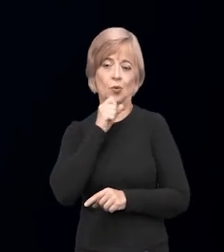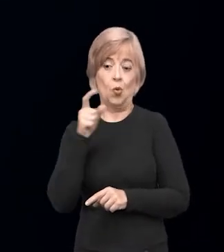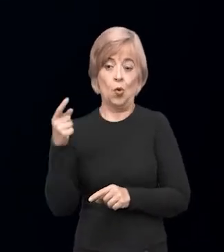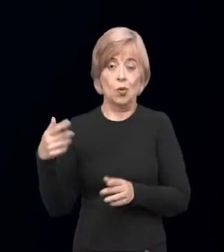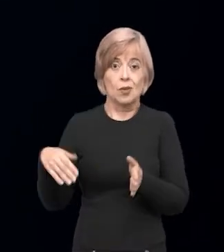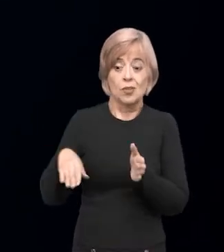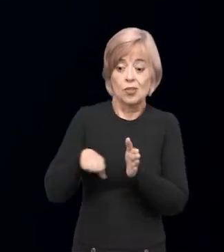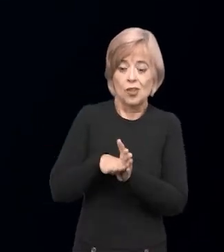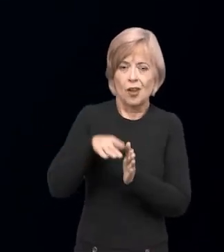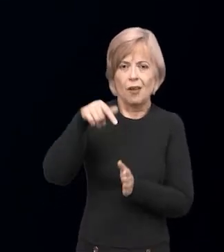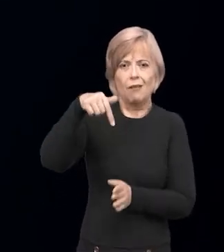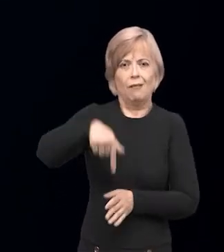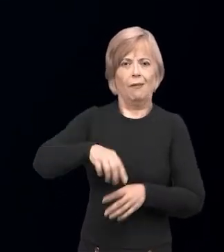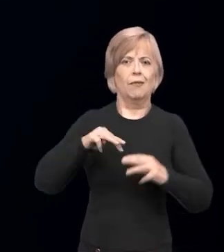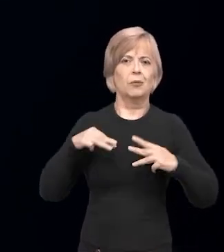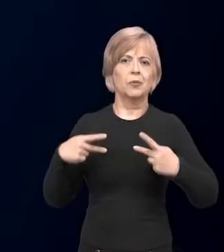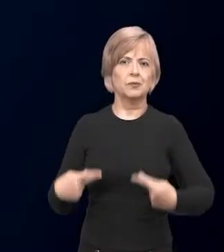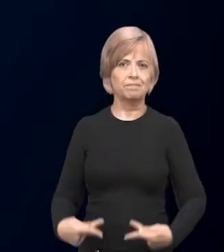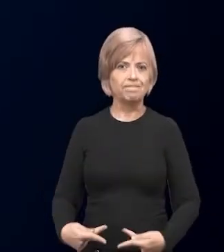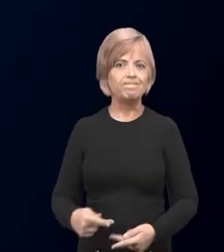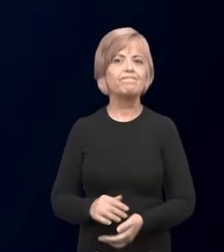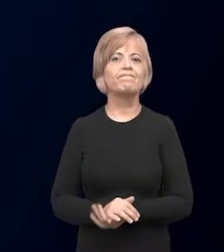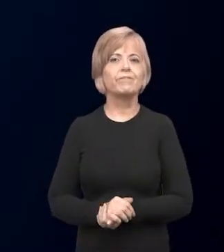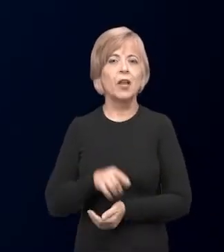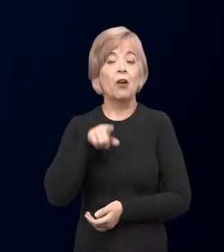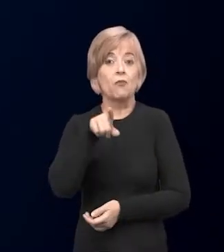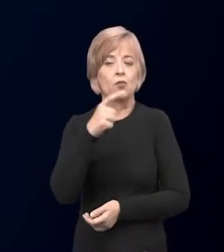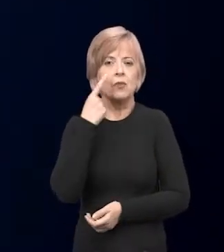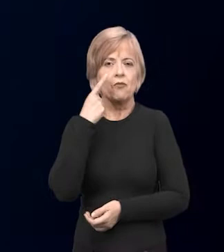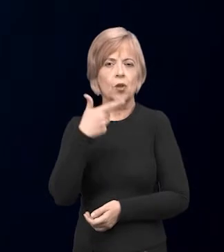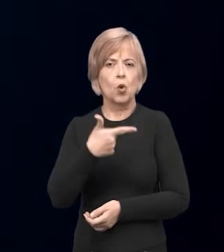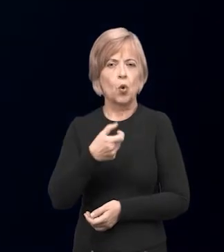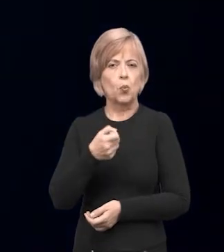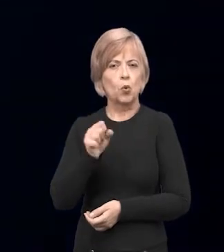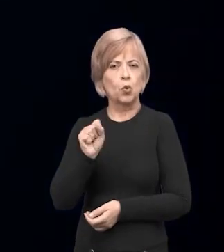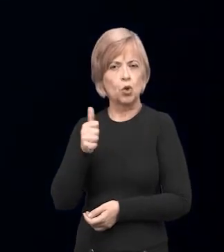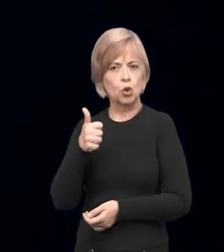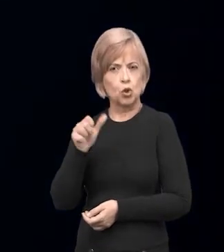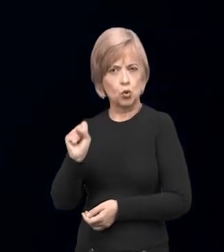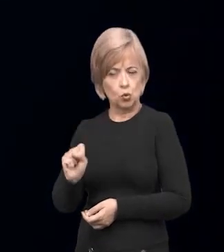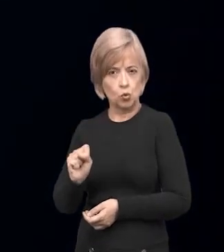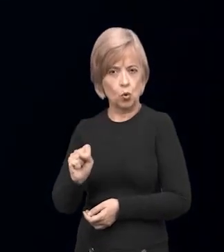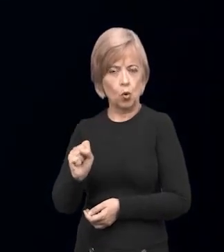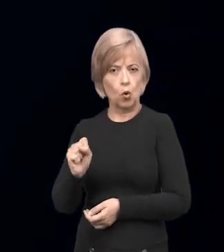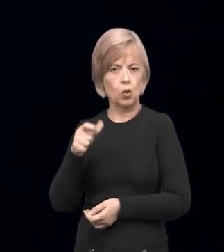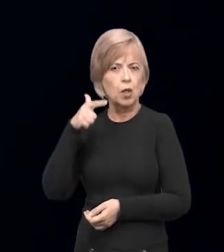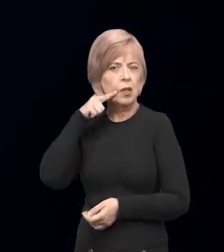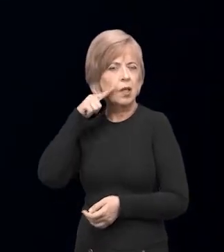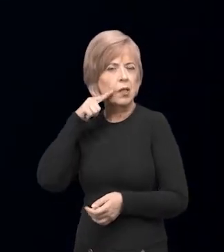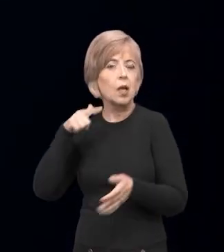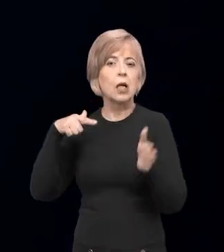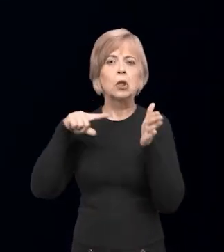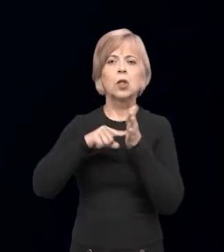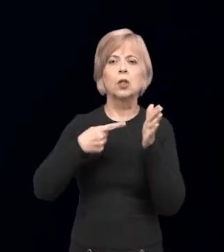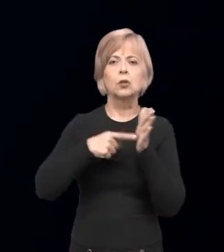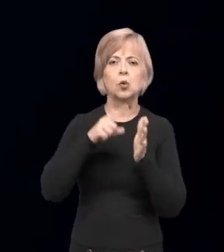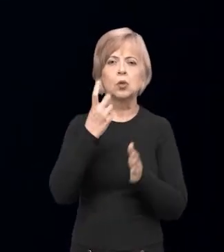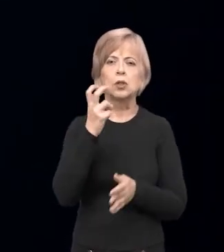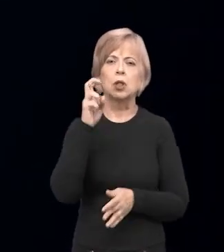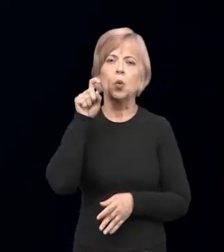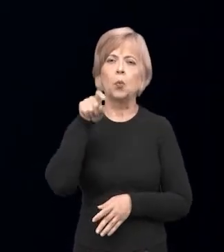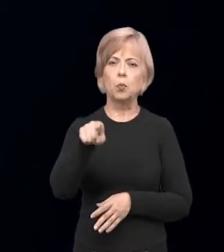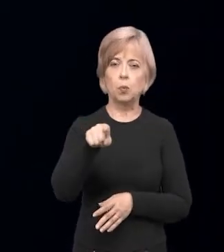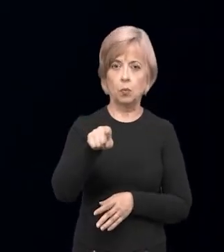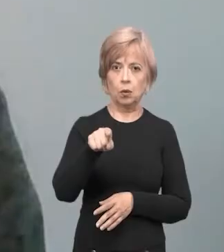ao conhecimento do Ministério Público. Para vocês terem uma ideia, em 2018 nós recebemos cerca de 5.000 ouvidorias